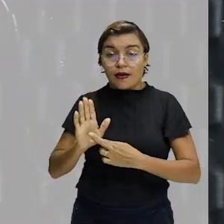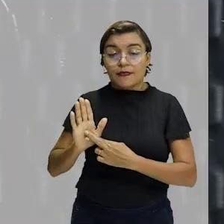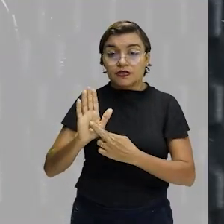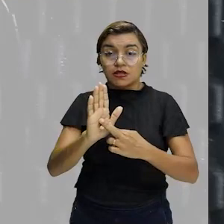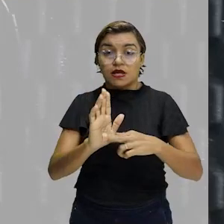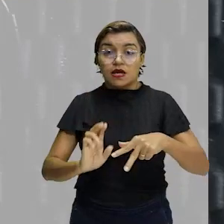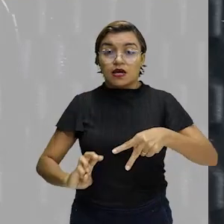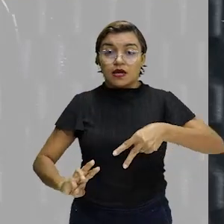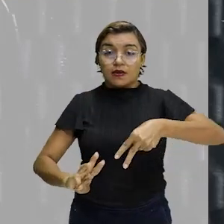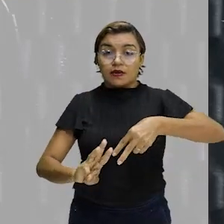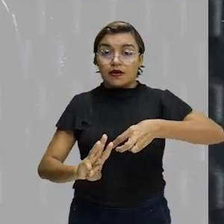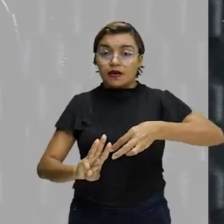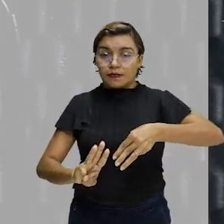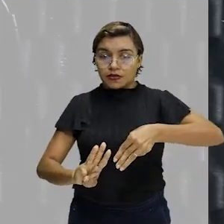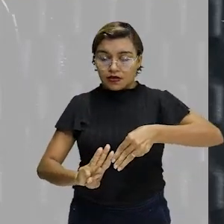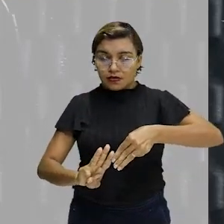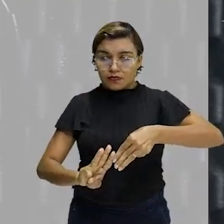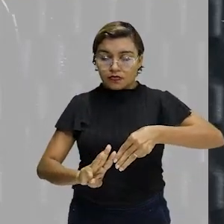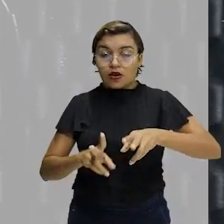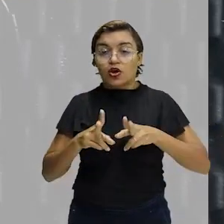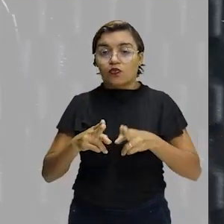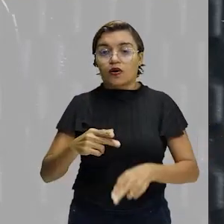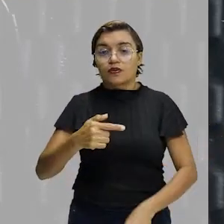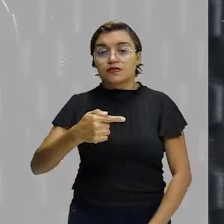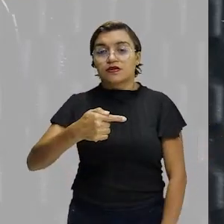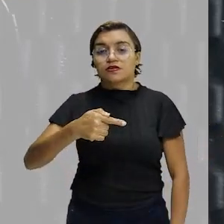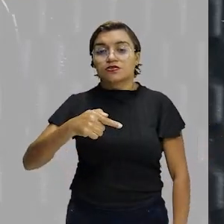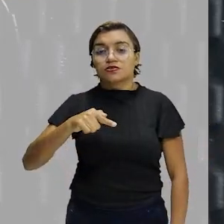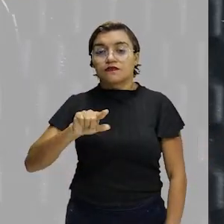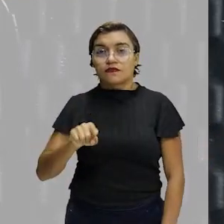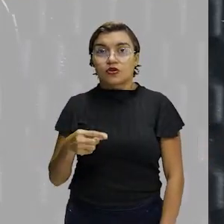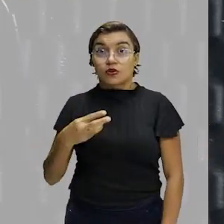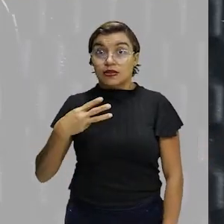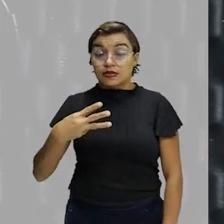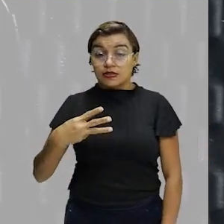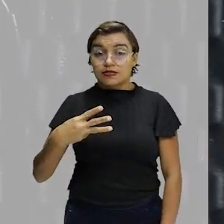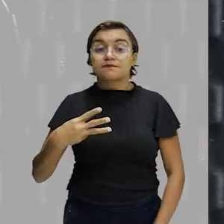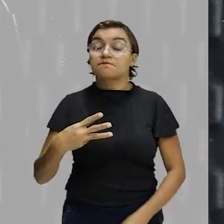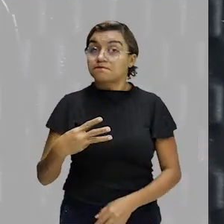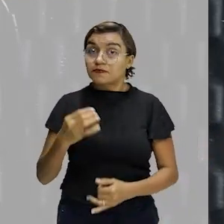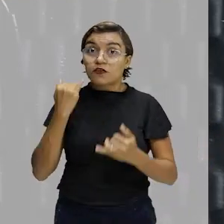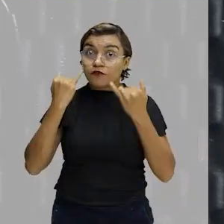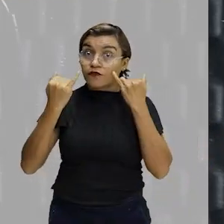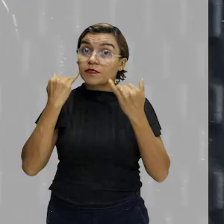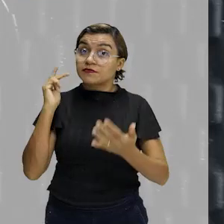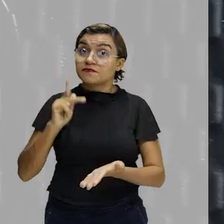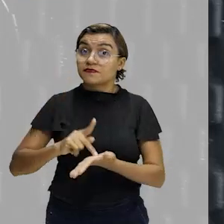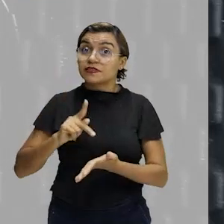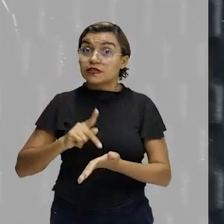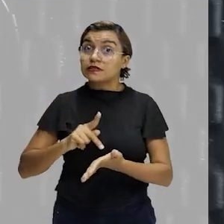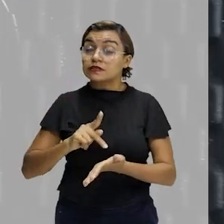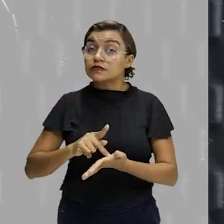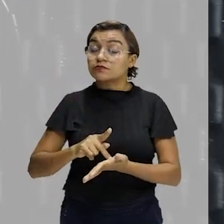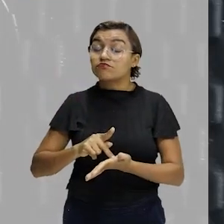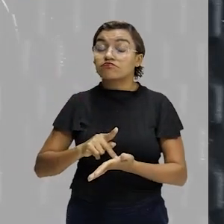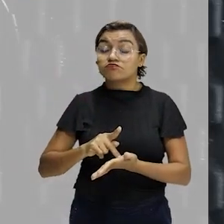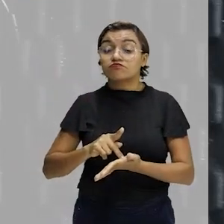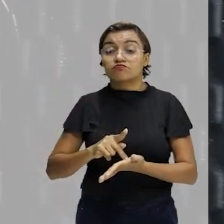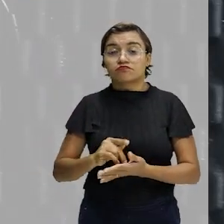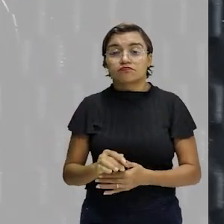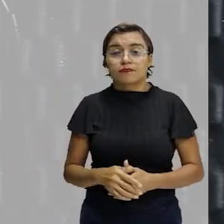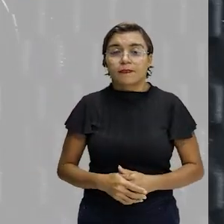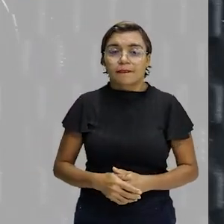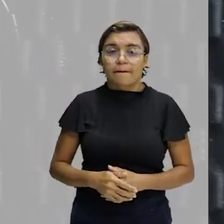MW, igual a 7,3. Isso aqui, né, é informação verdadeira, informação real extraída